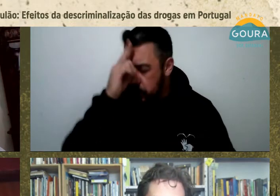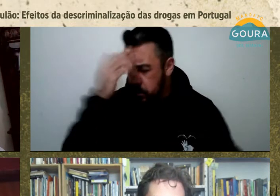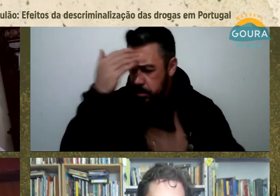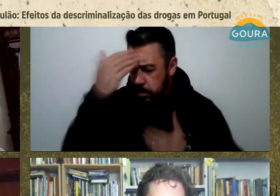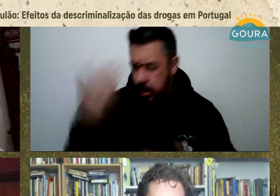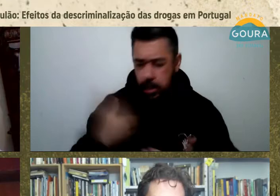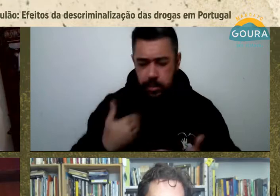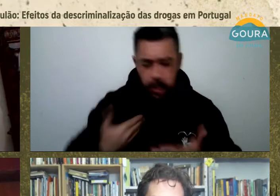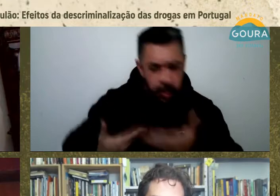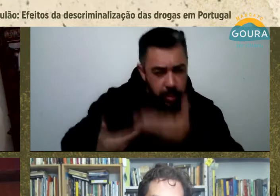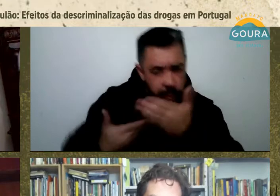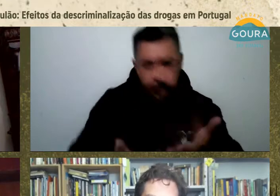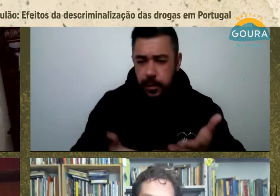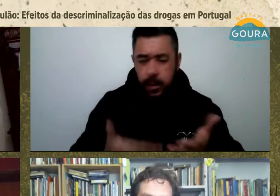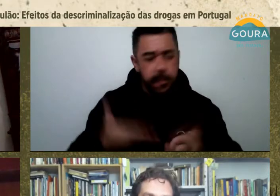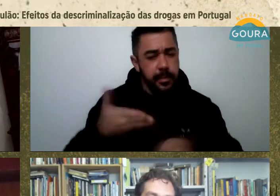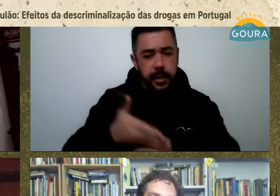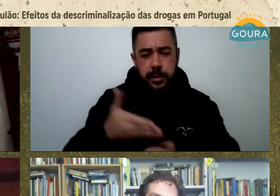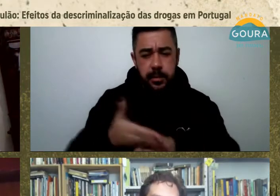convidado para participar neste encontro.